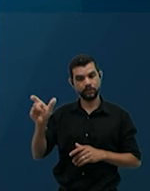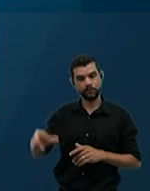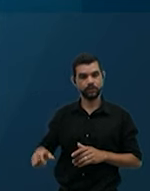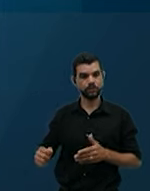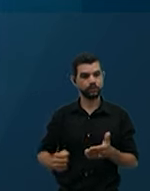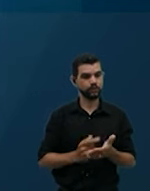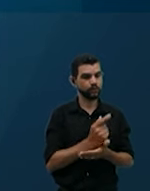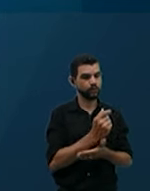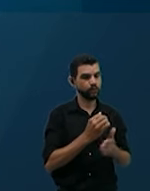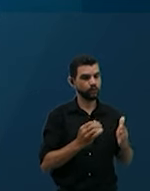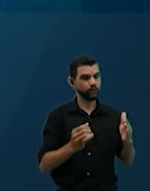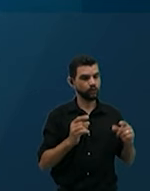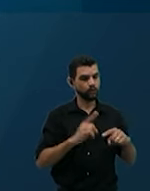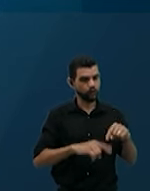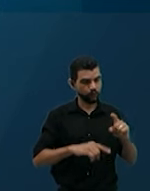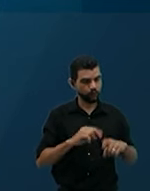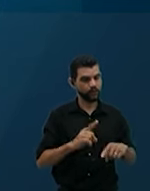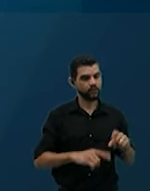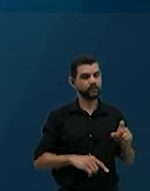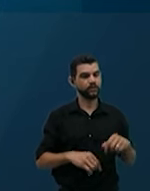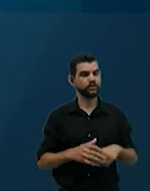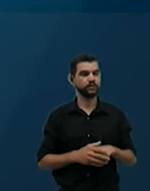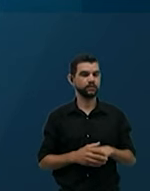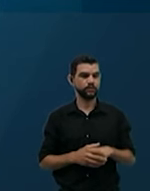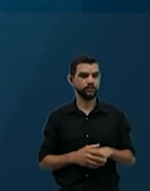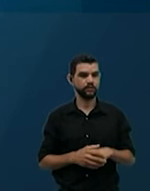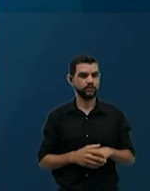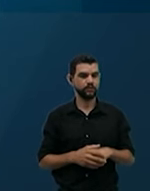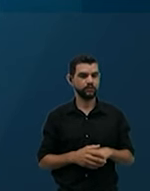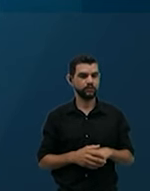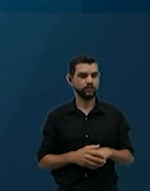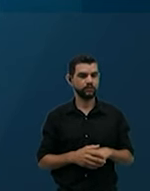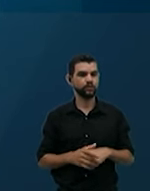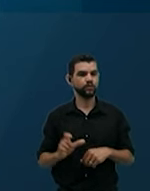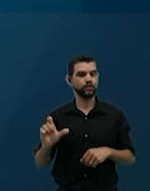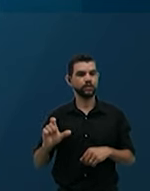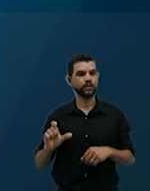e não real do crédito tributário.